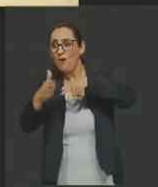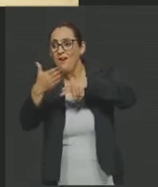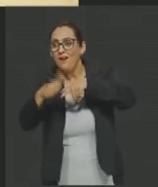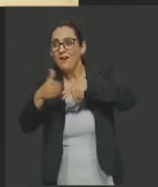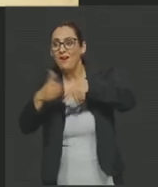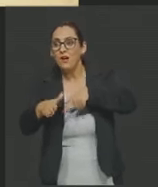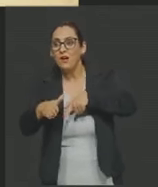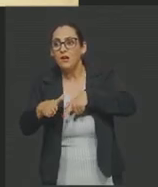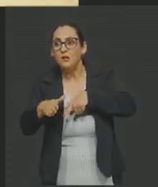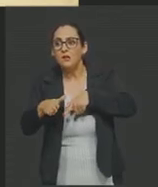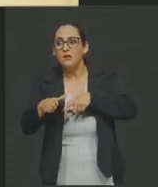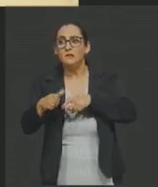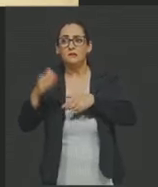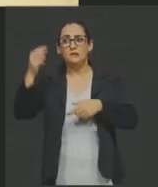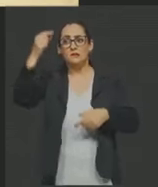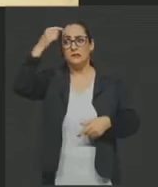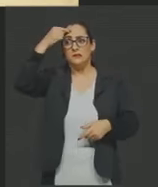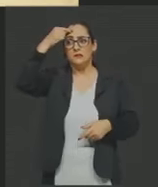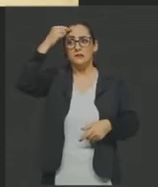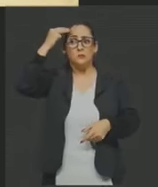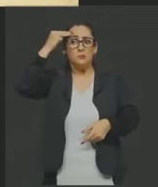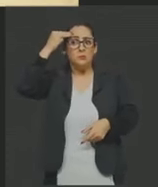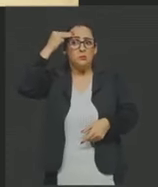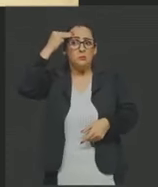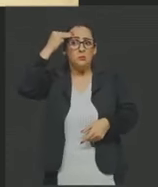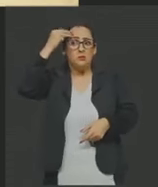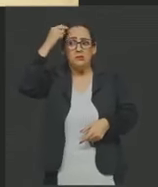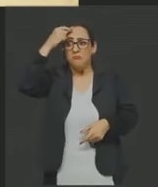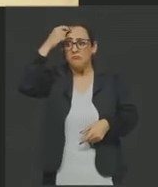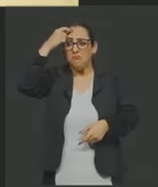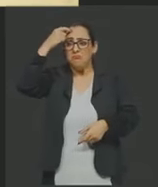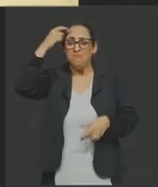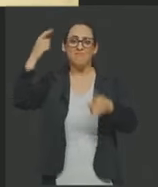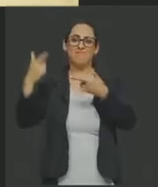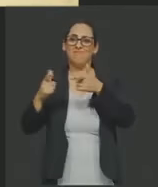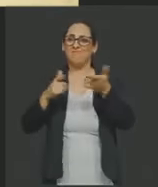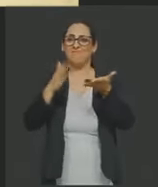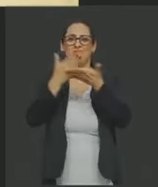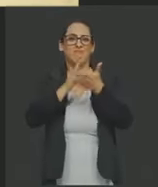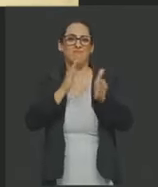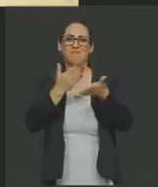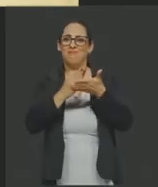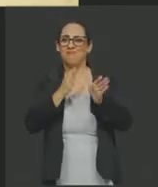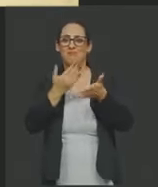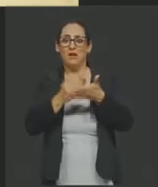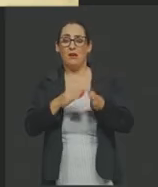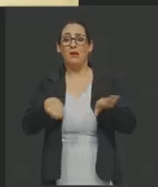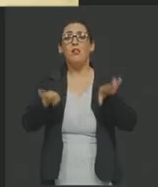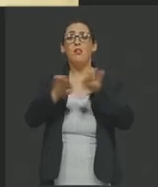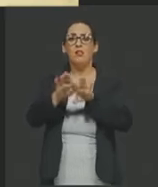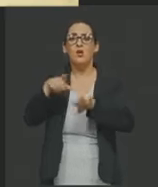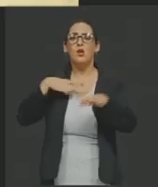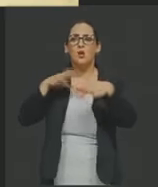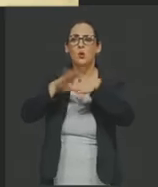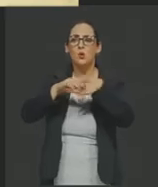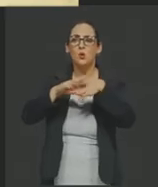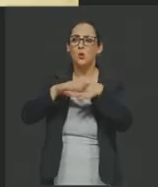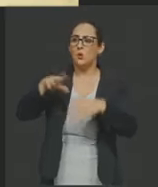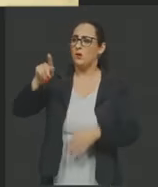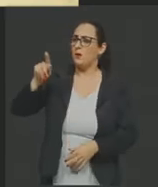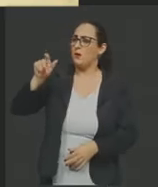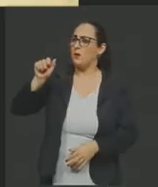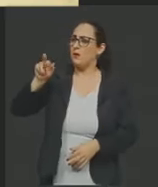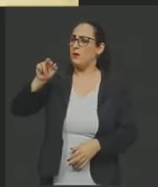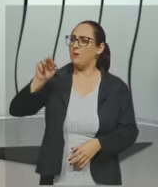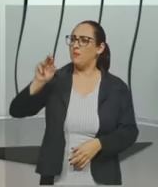memória, vai perdendo neurônios, vai ficando esquecida. E o Parkinson, quando você produz menos dopamina, que controla o sistema